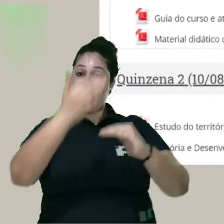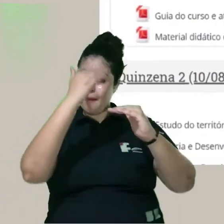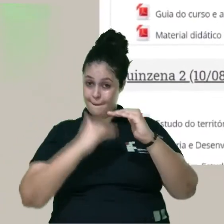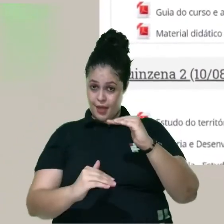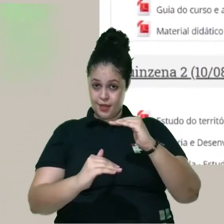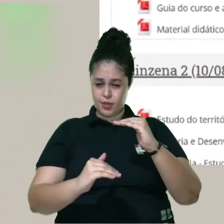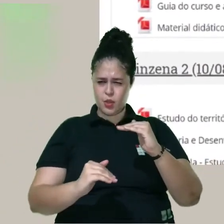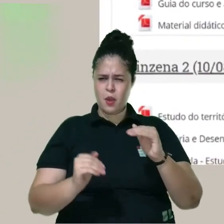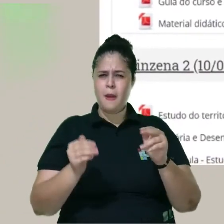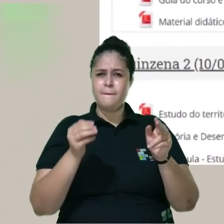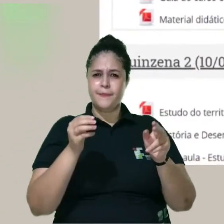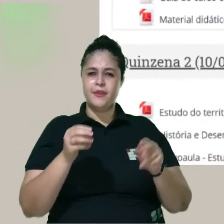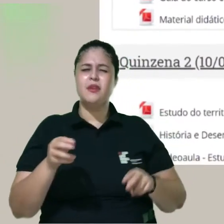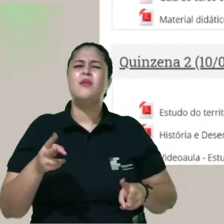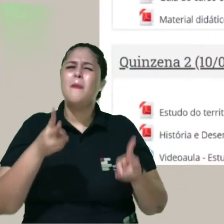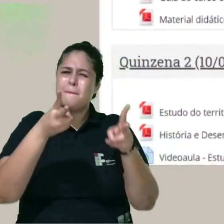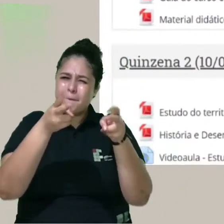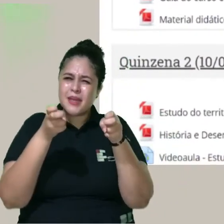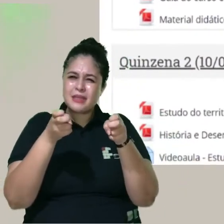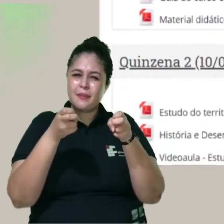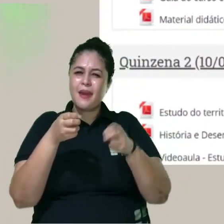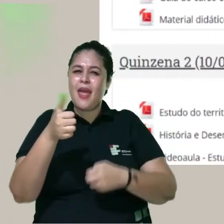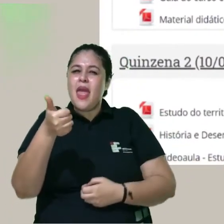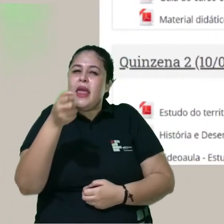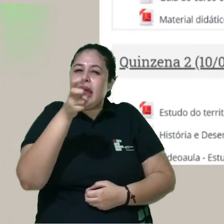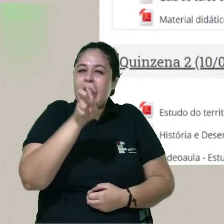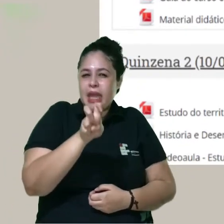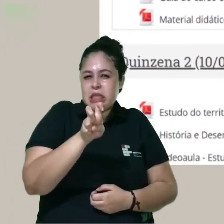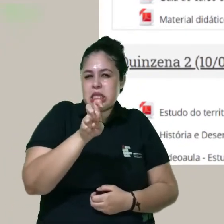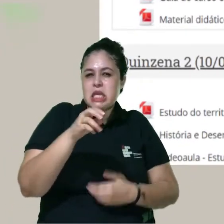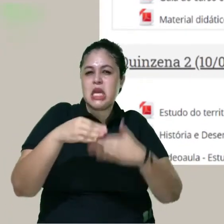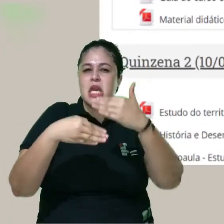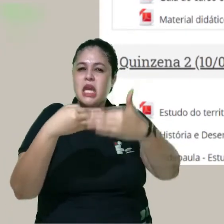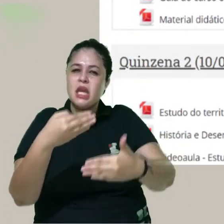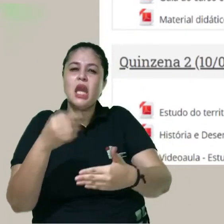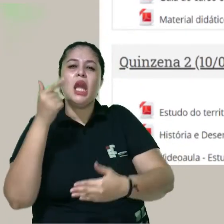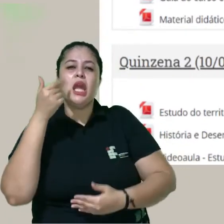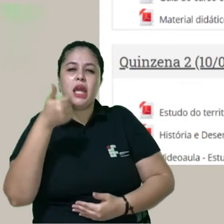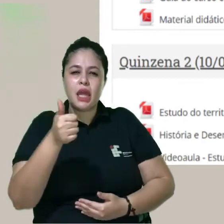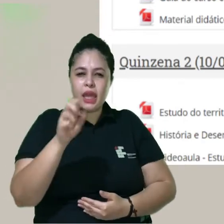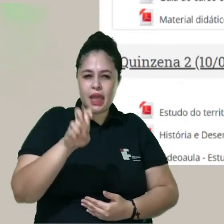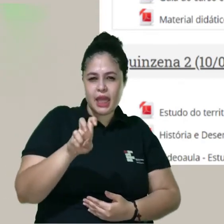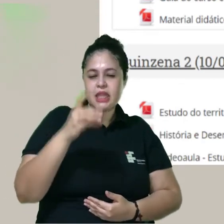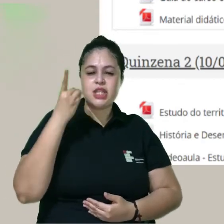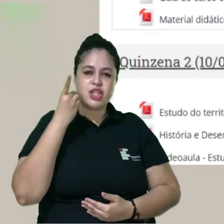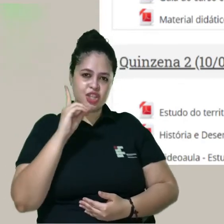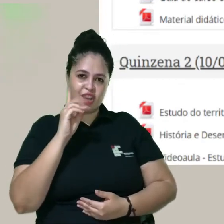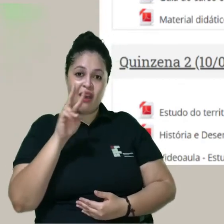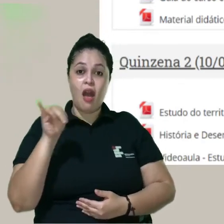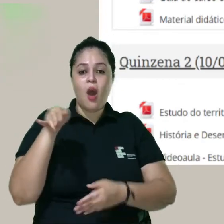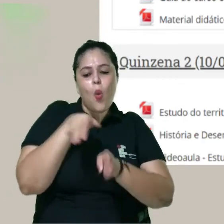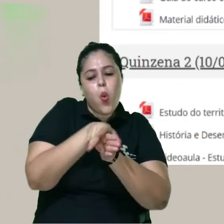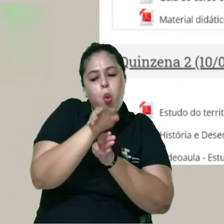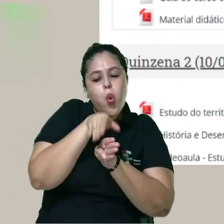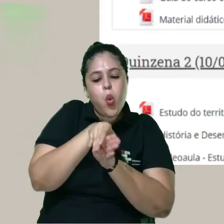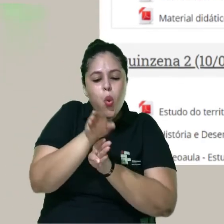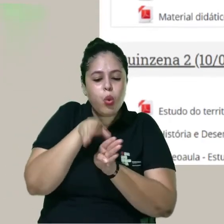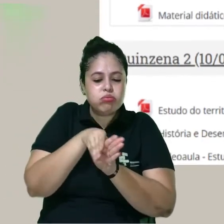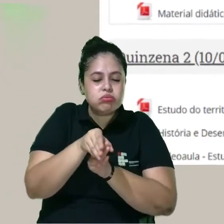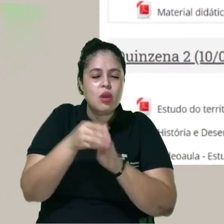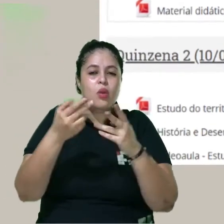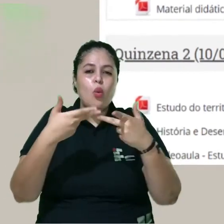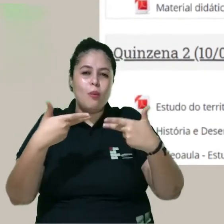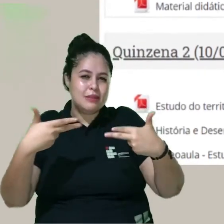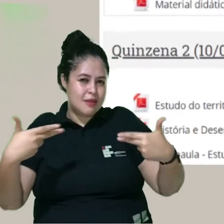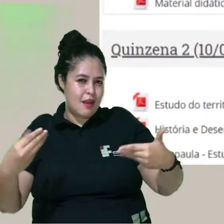Abaixo, vocês observarão as quinzenas e cada quinzena haverá uma orientação